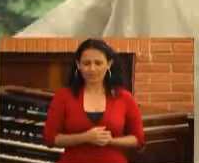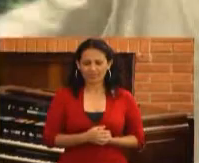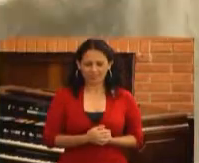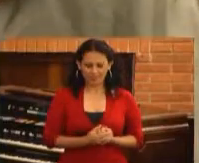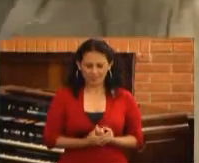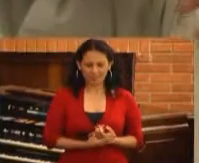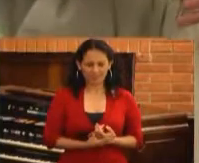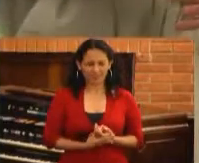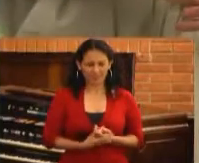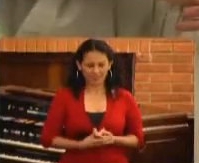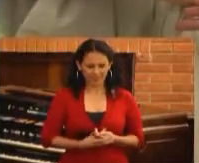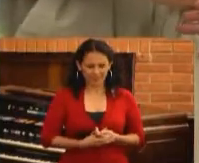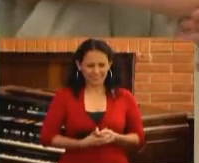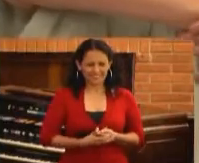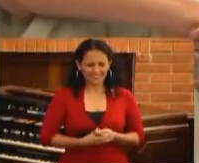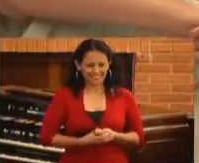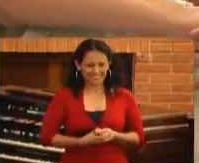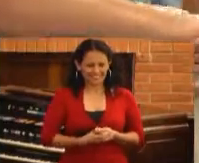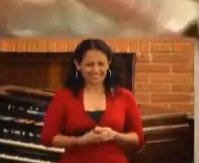Esta